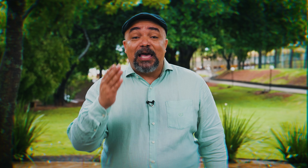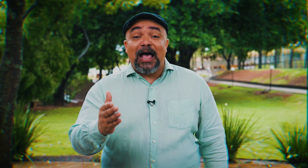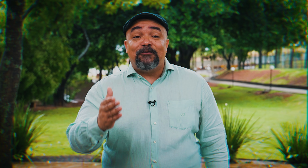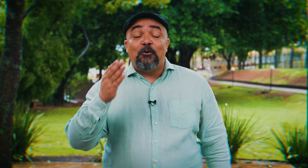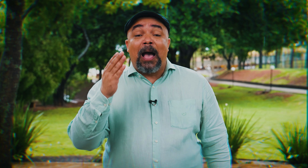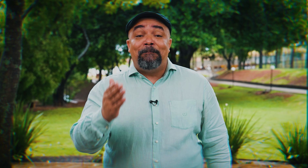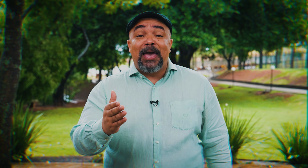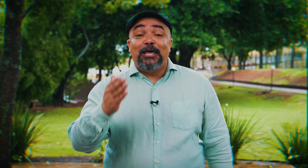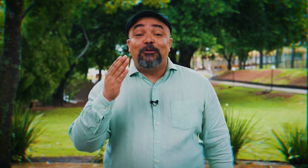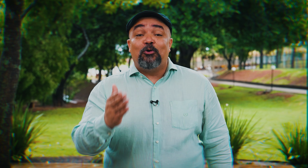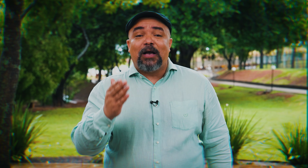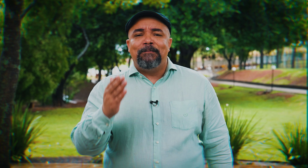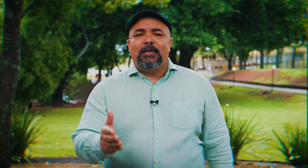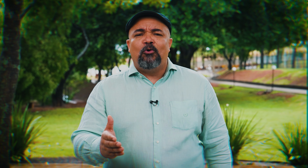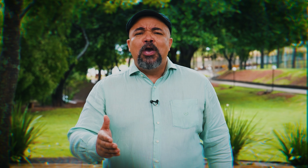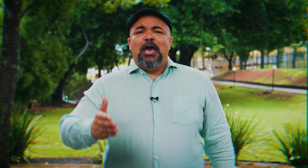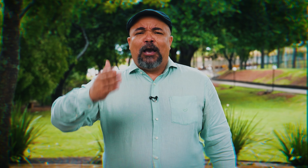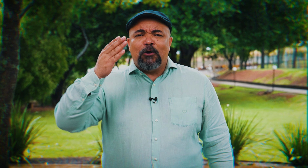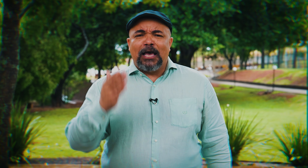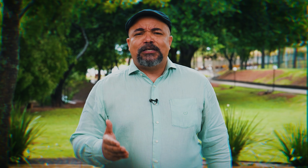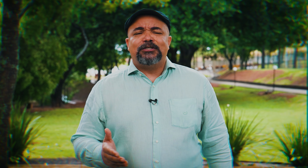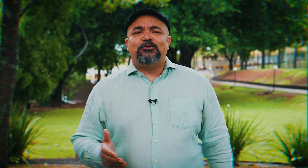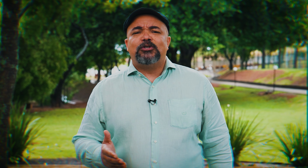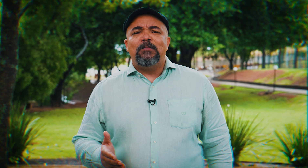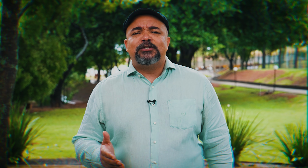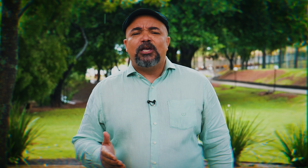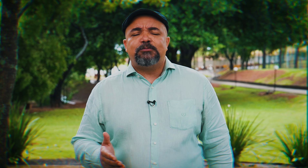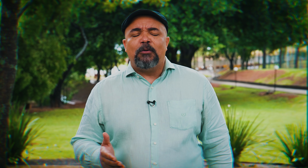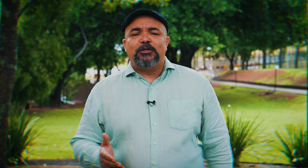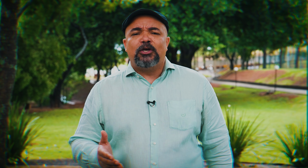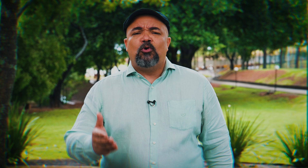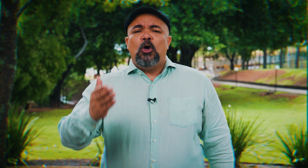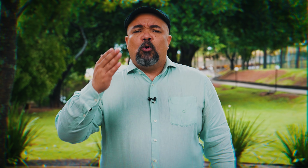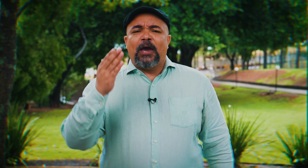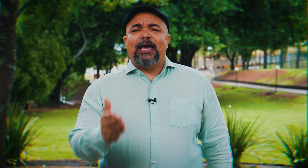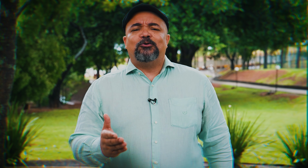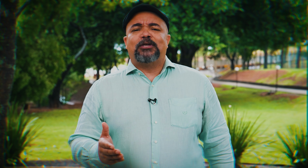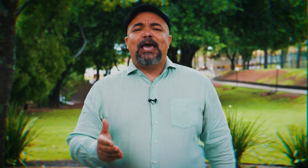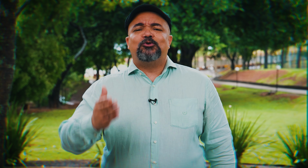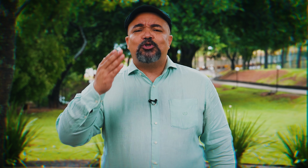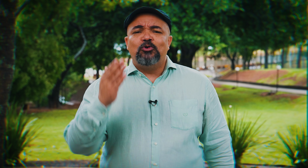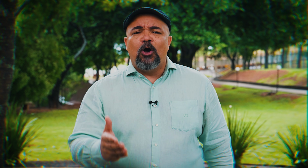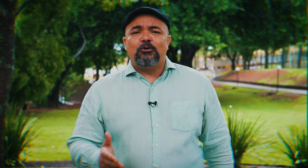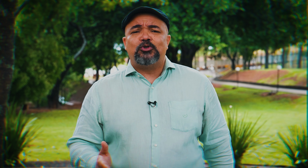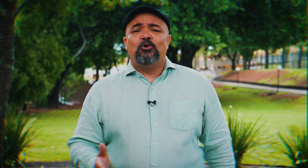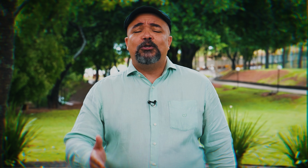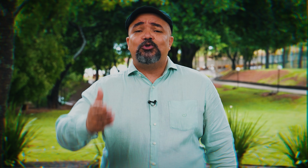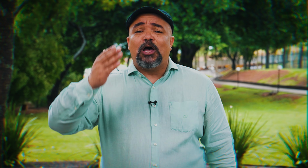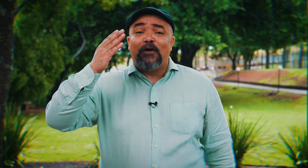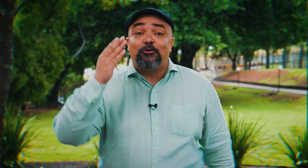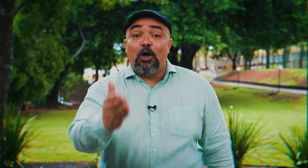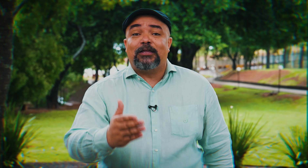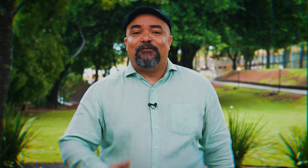cego miserável à beira do caminho, reconhece que Jesus é o Messias prometido, o Rei dos Reis, o Senhor dos